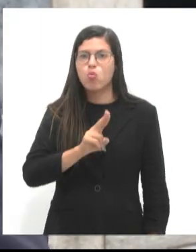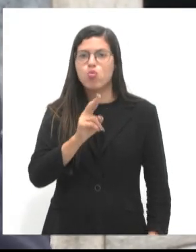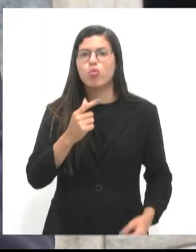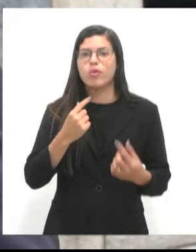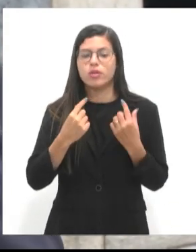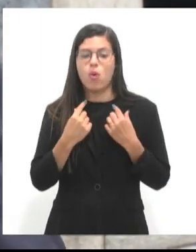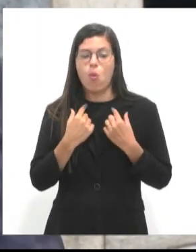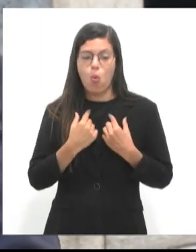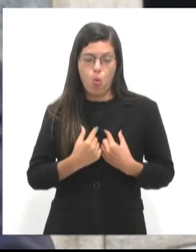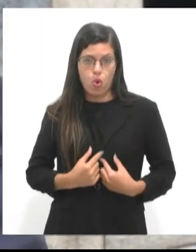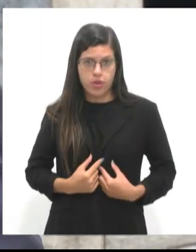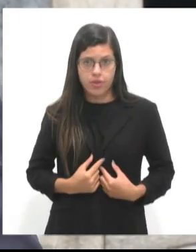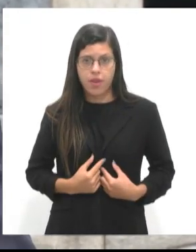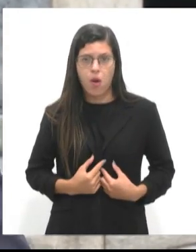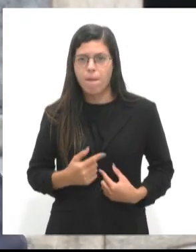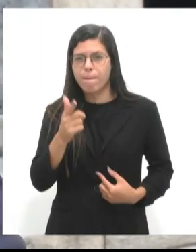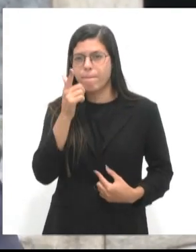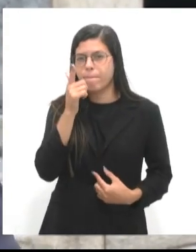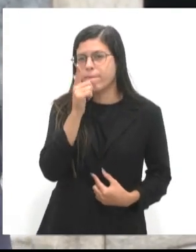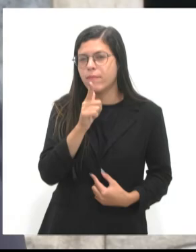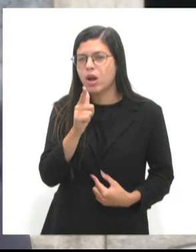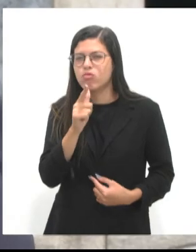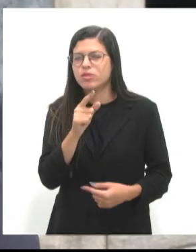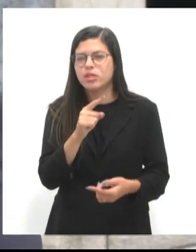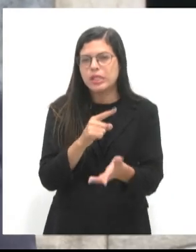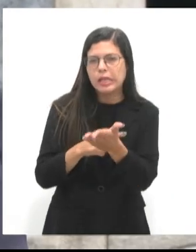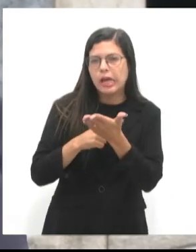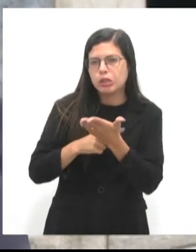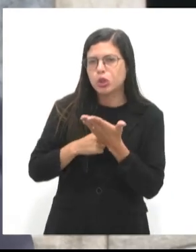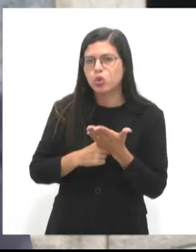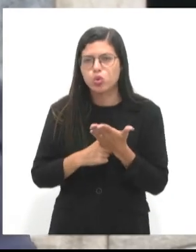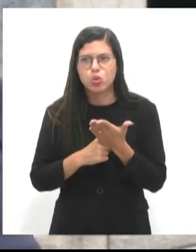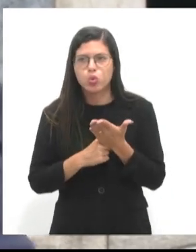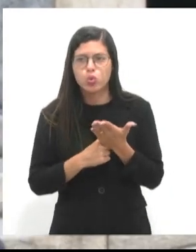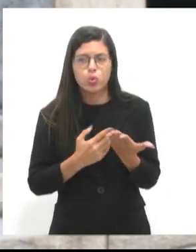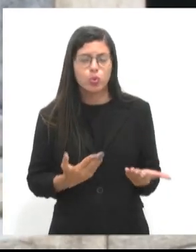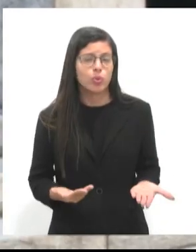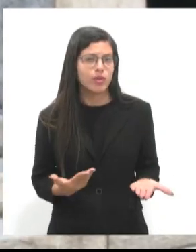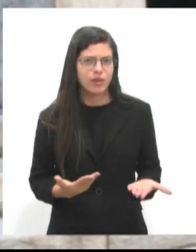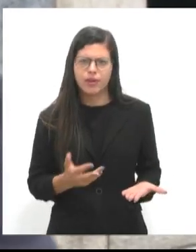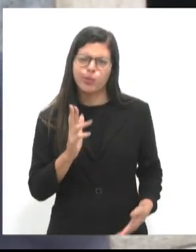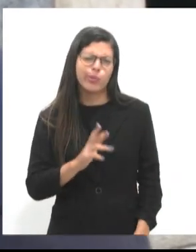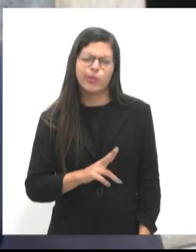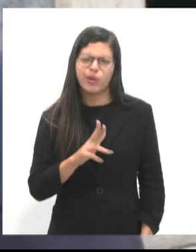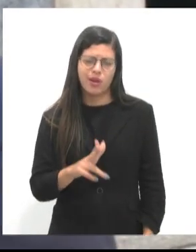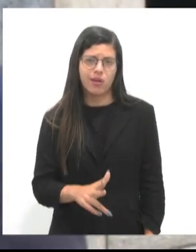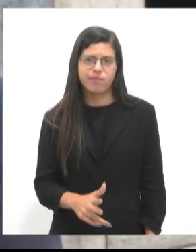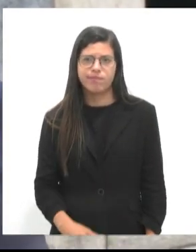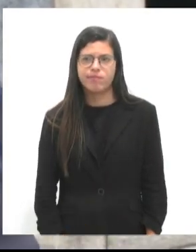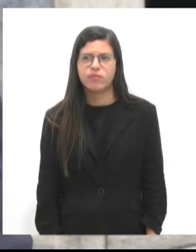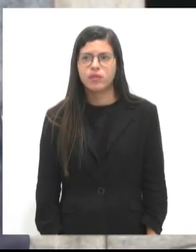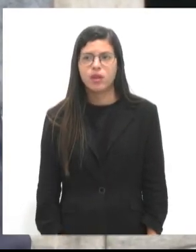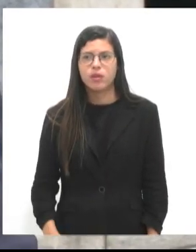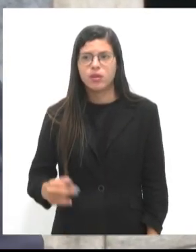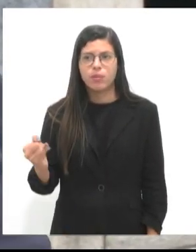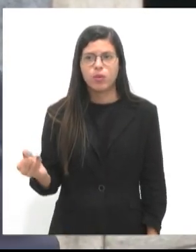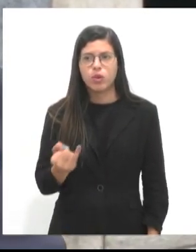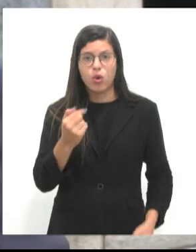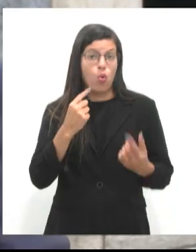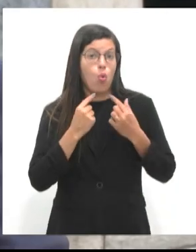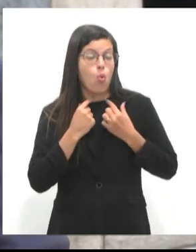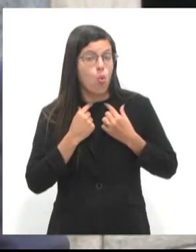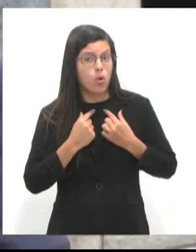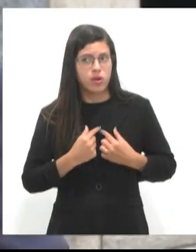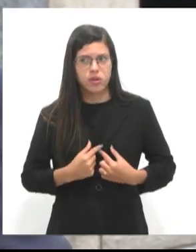para poder obter algum tipo de vantagem, como se isso fosse uma vantagem. Isso é muito importante, né? O cordão,